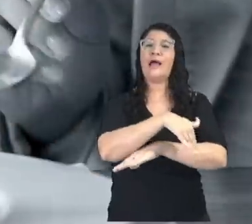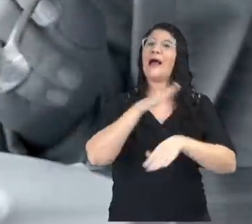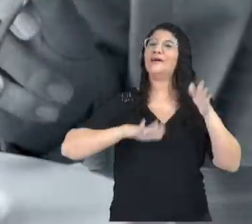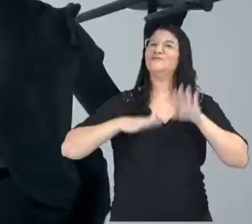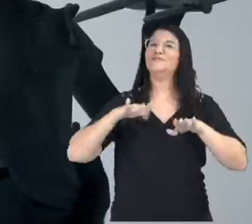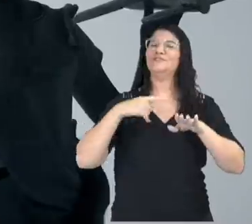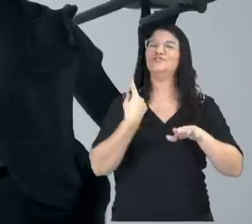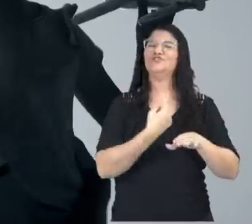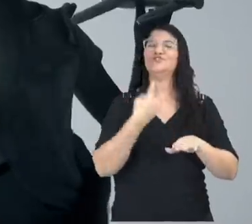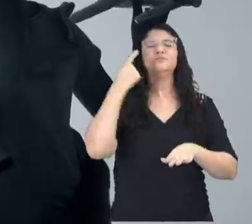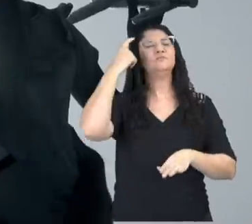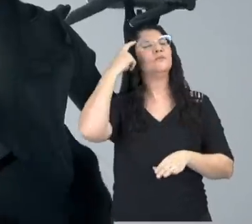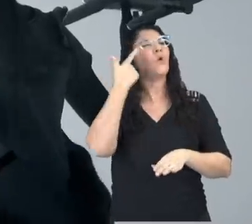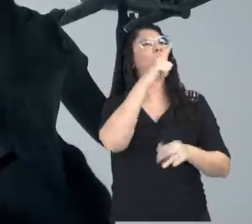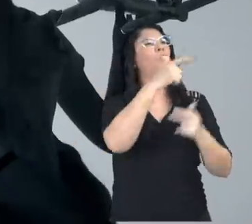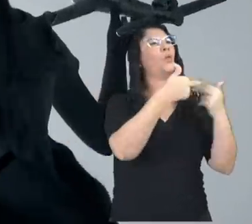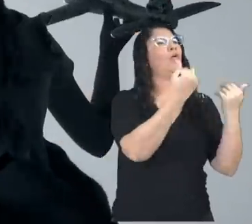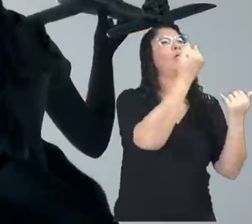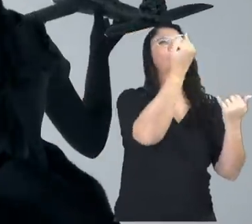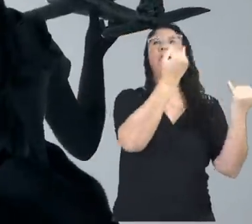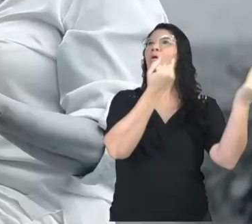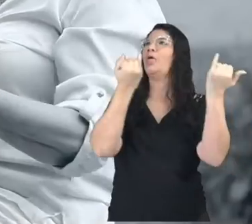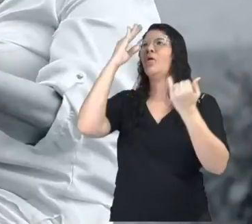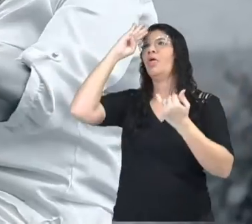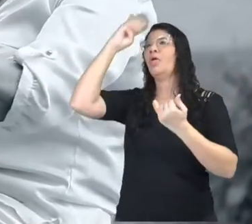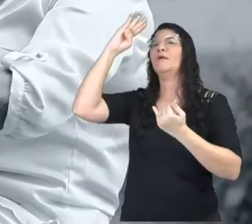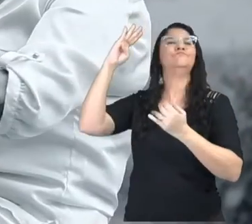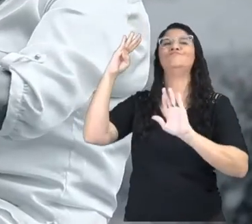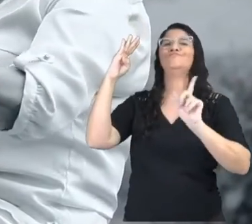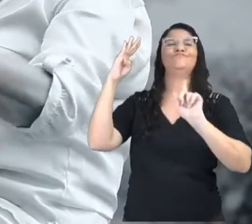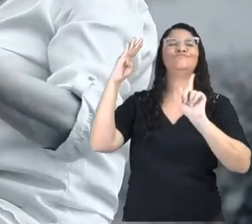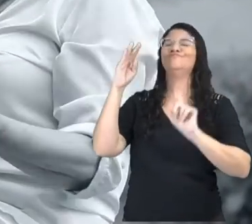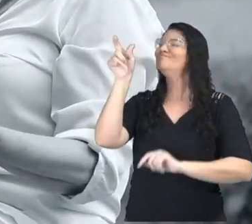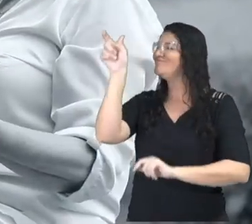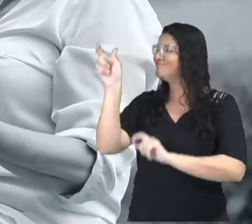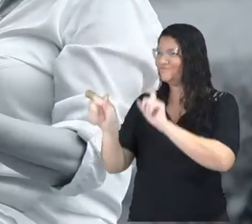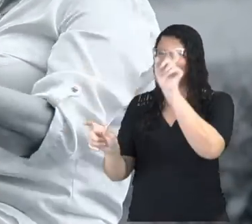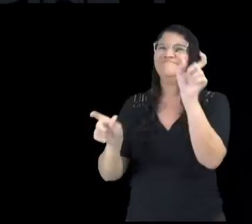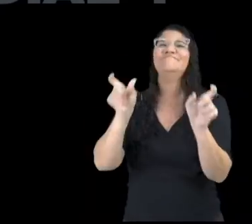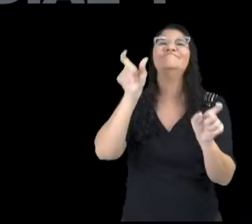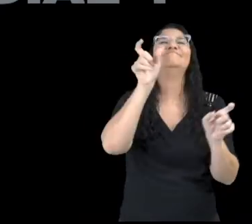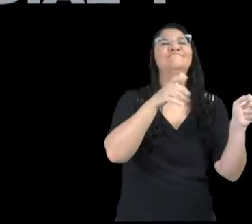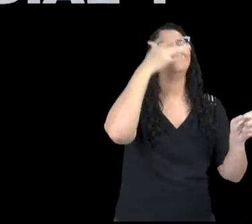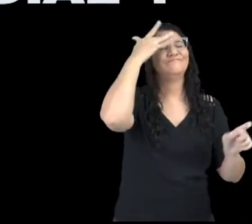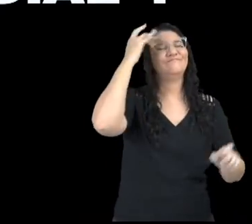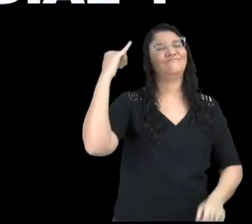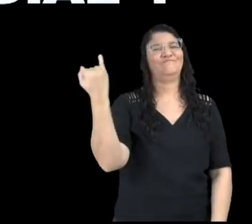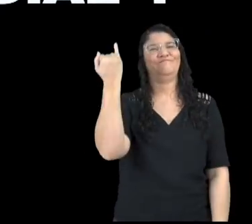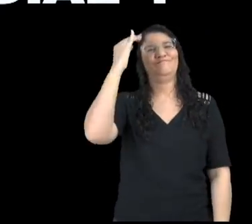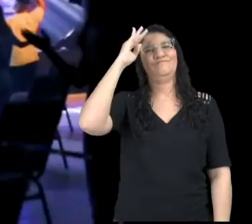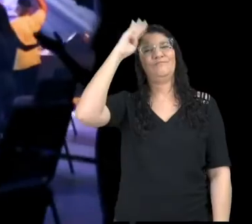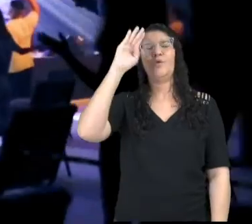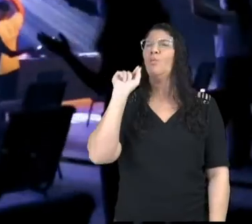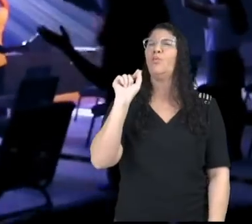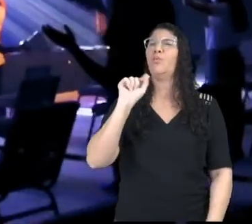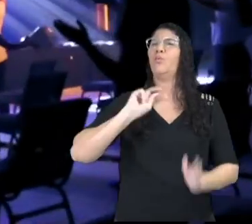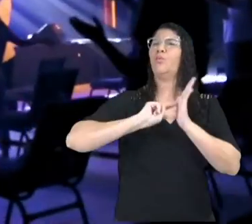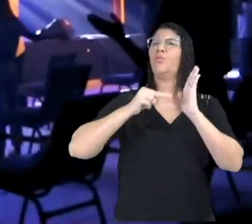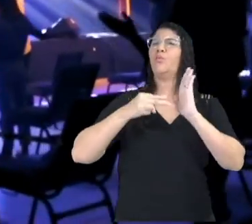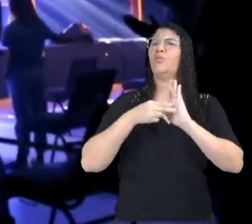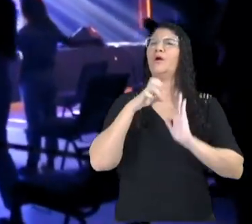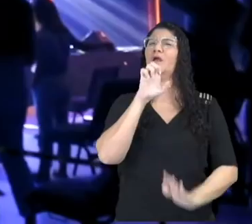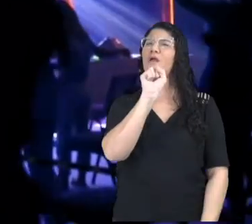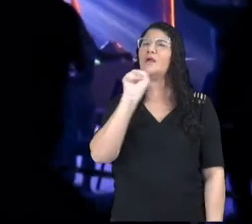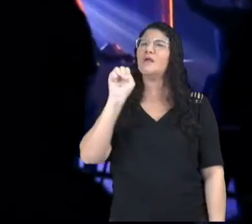priorizamos. Existem pessoas que são essenciais em nossas vidas. Mas afinal, o que é essencial? A